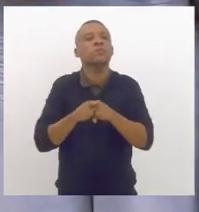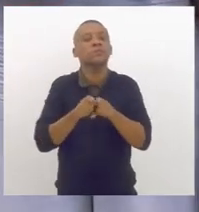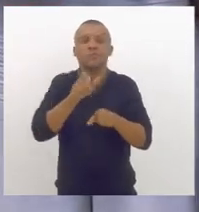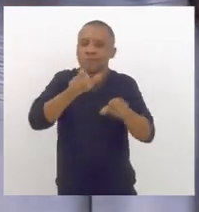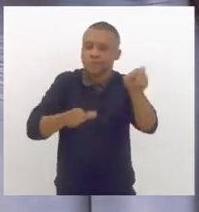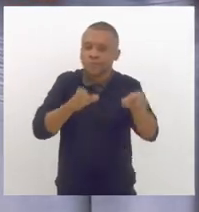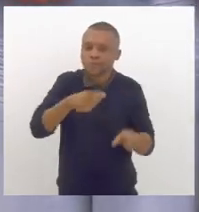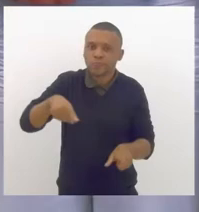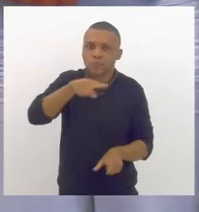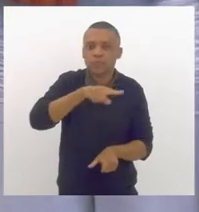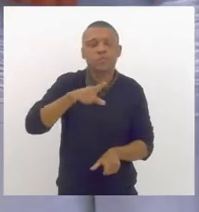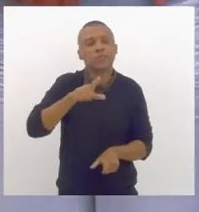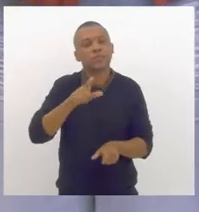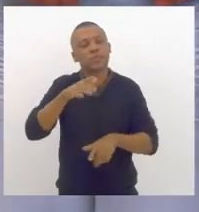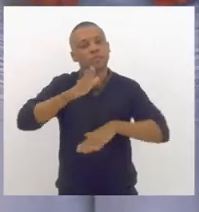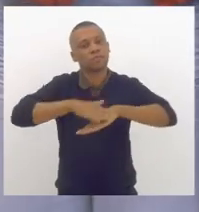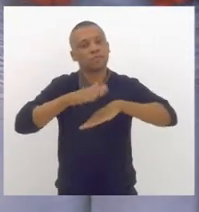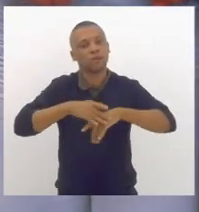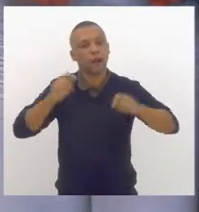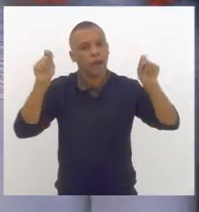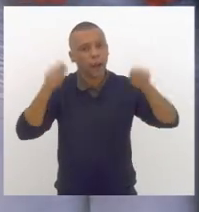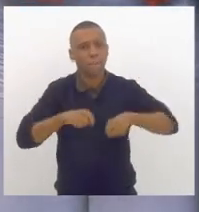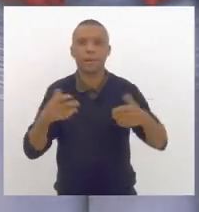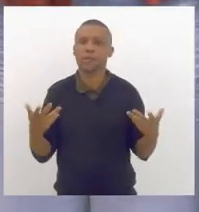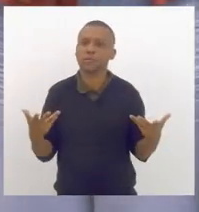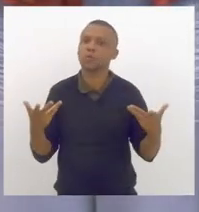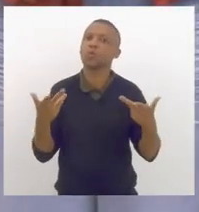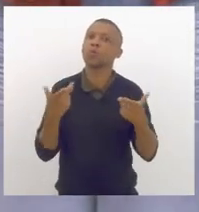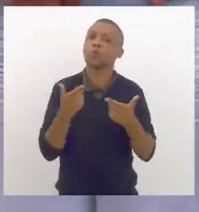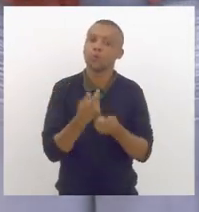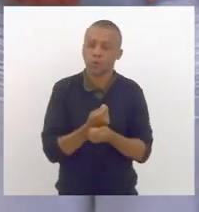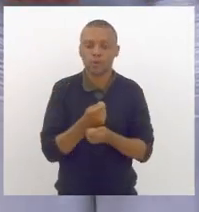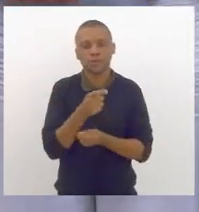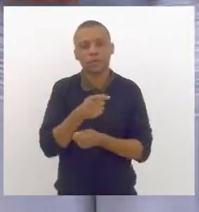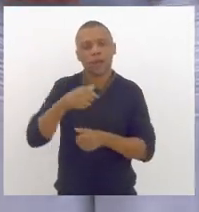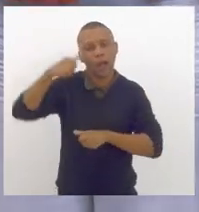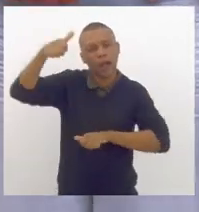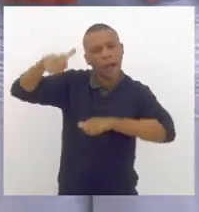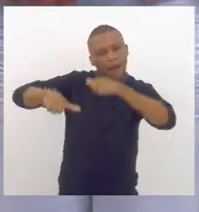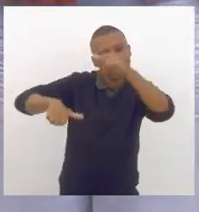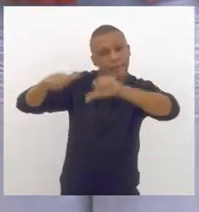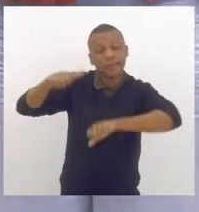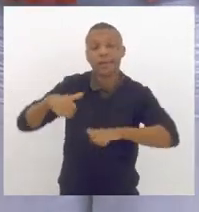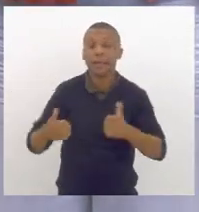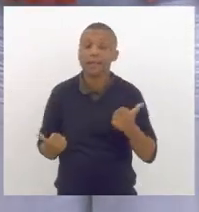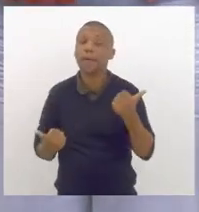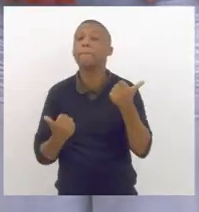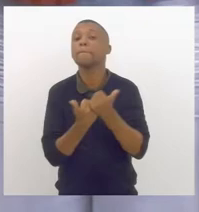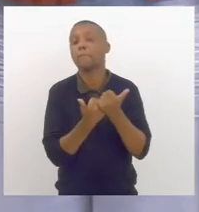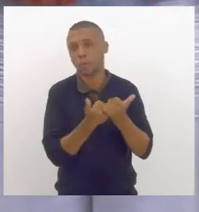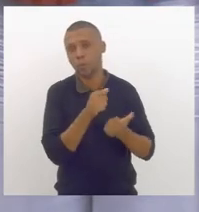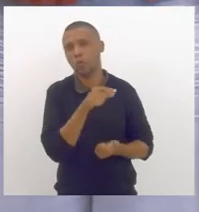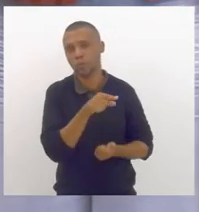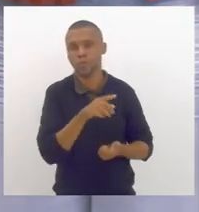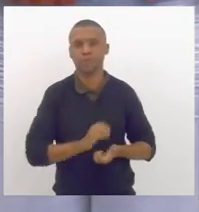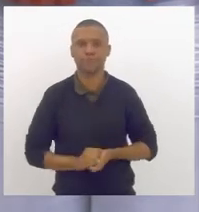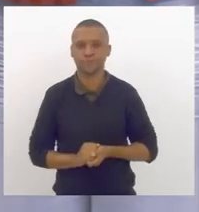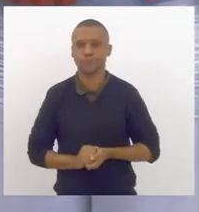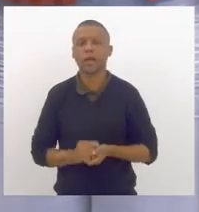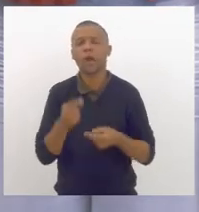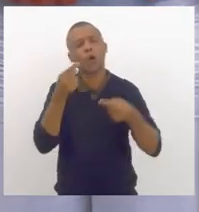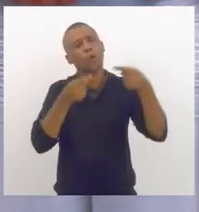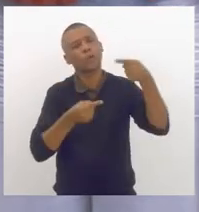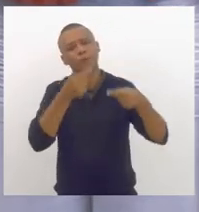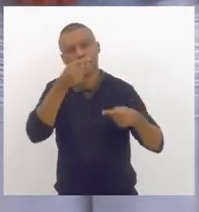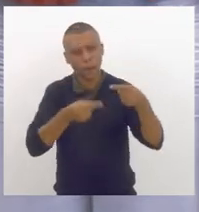são capazes e qualificados de aferir essa assistência técnica. Então, o debate nessa casa